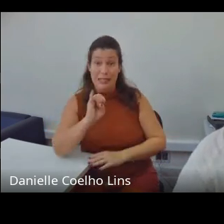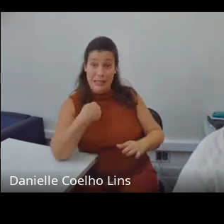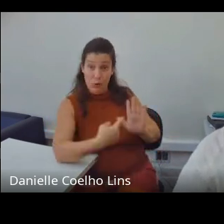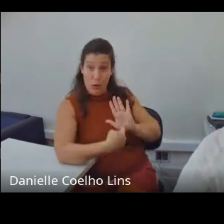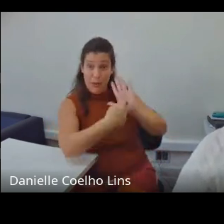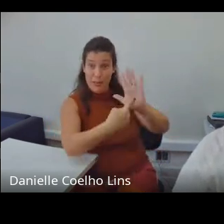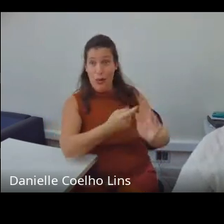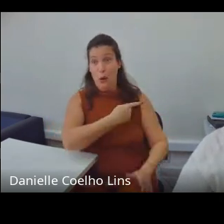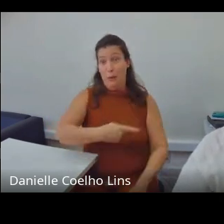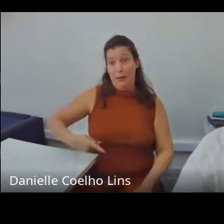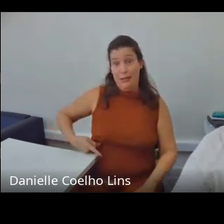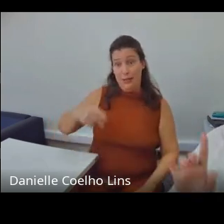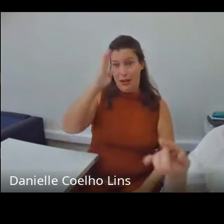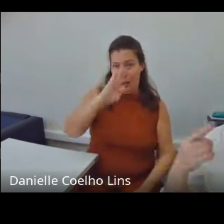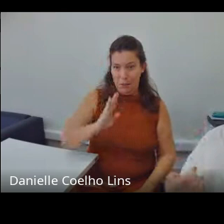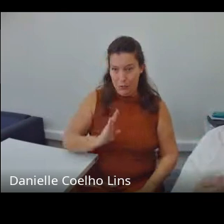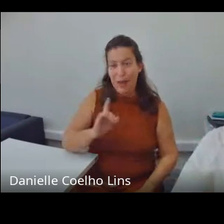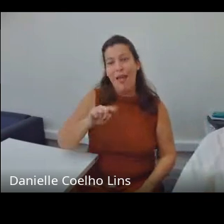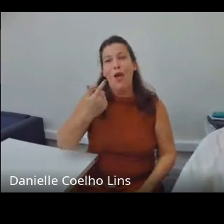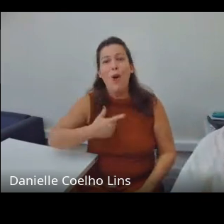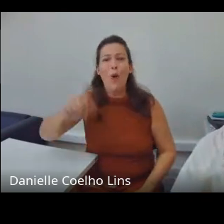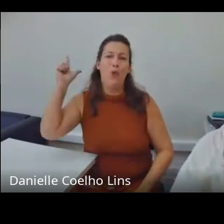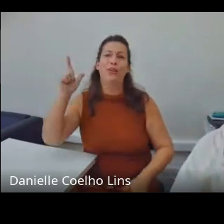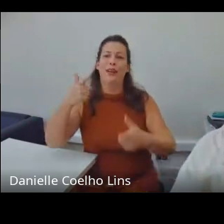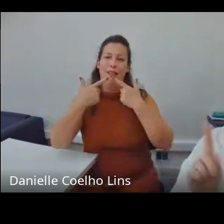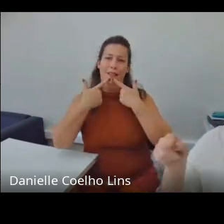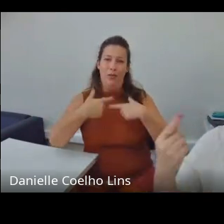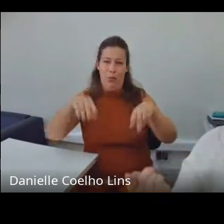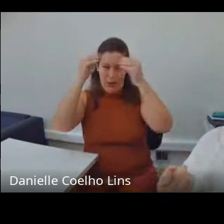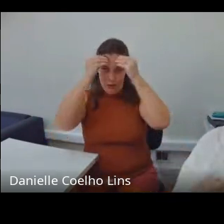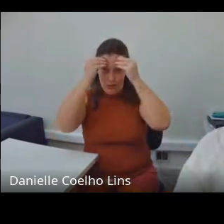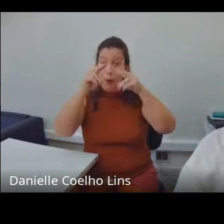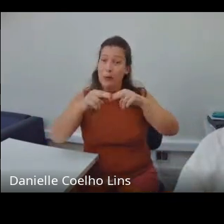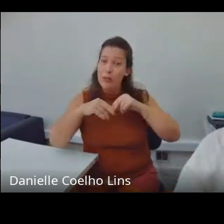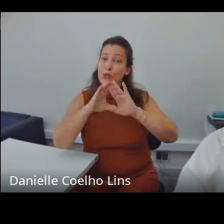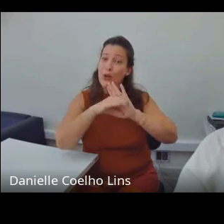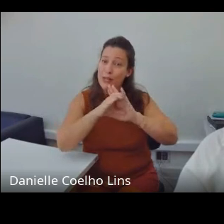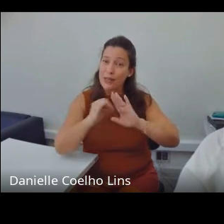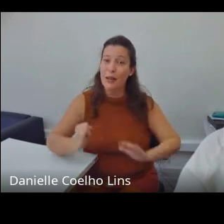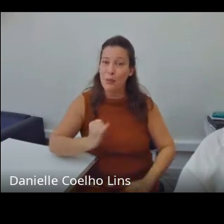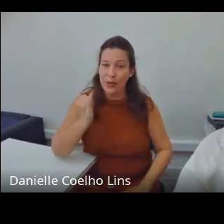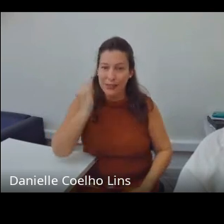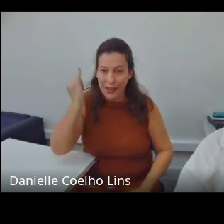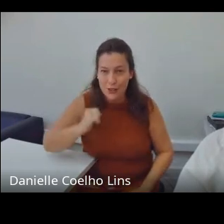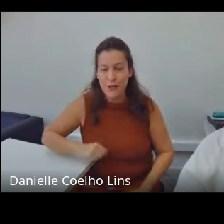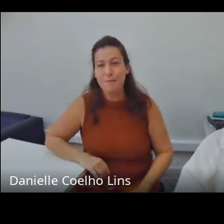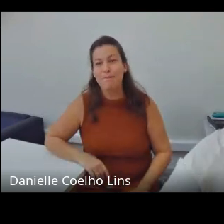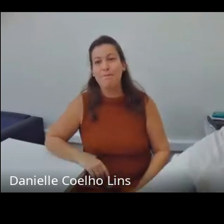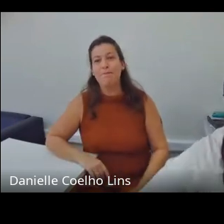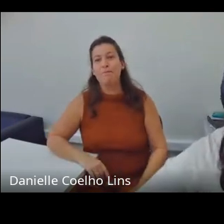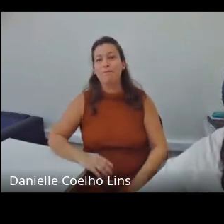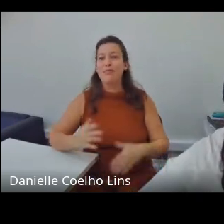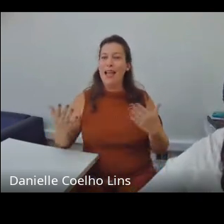linguagem, tá? Então, por isso que esses conceitos são importantes. E aí, agora eu vou dar mais um pouquinho do passo a passo do